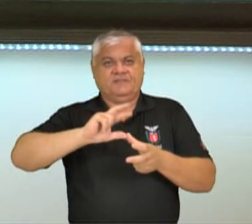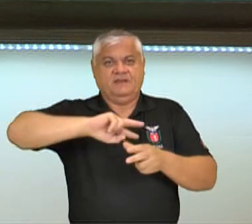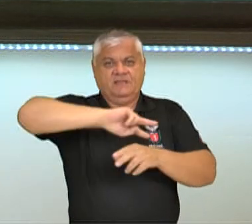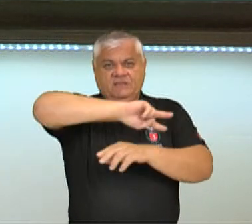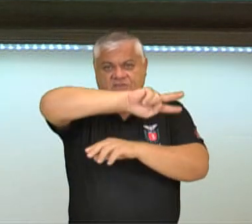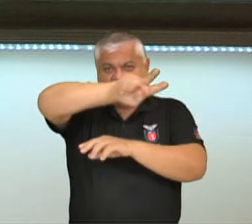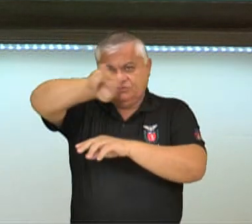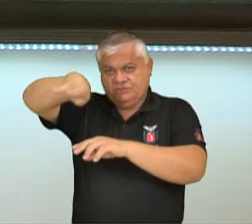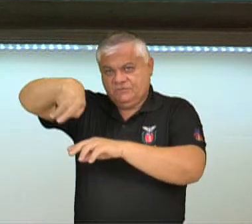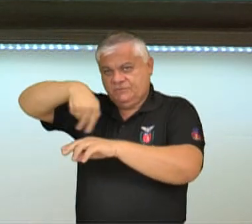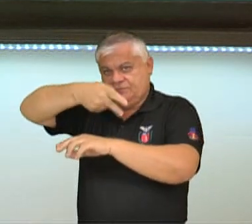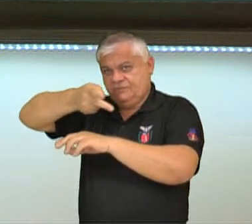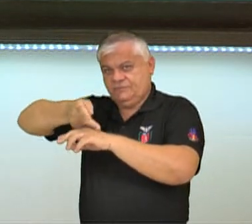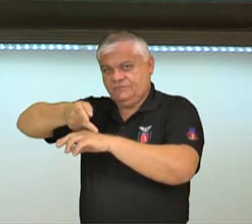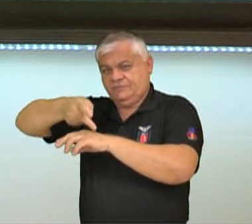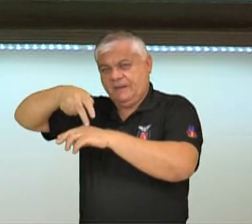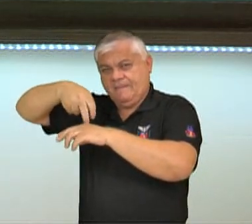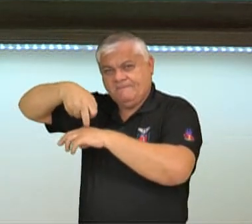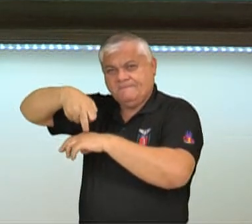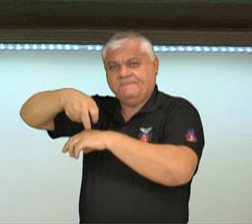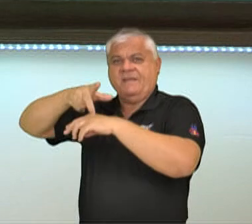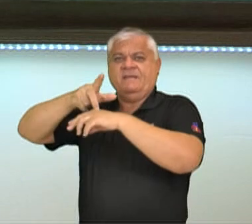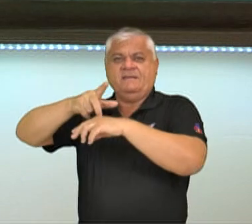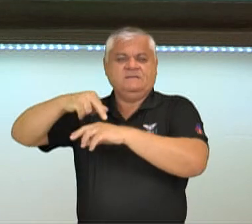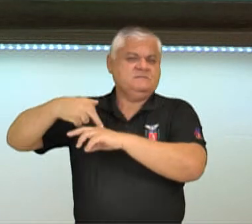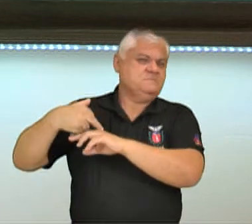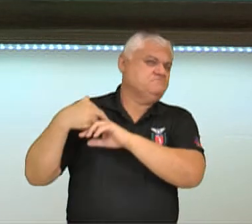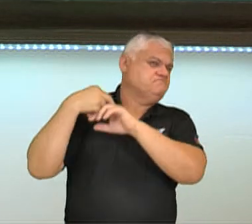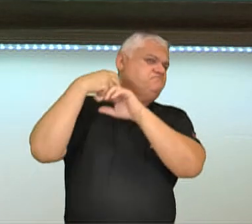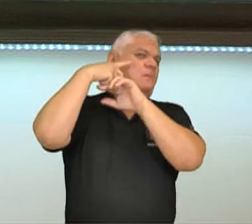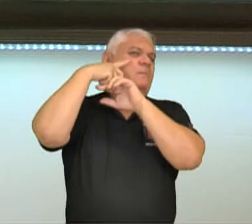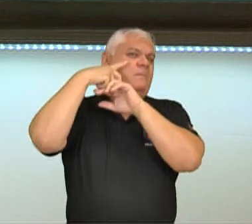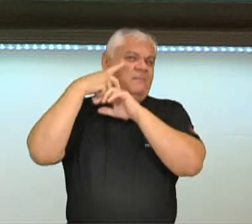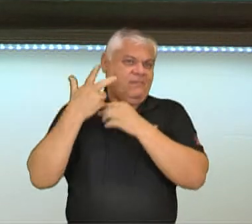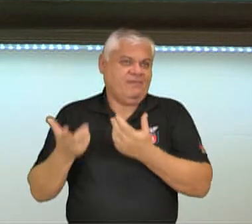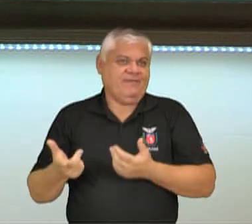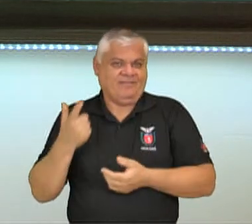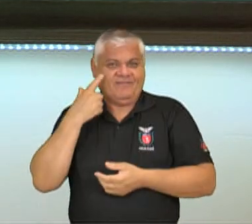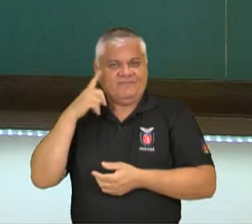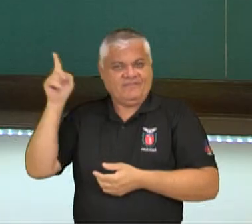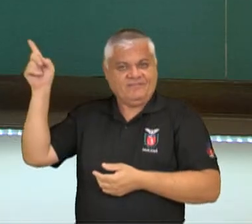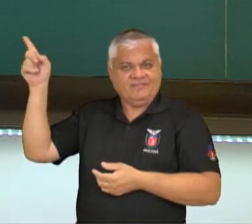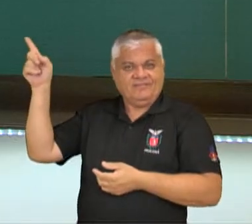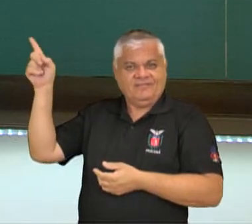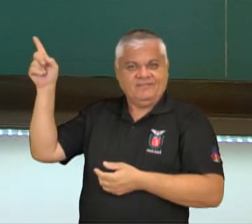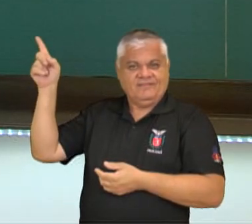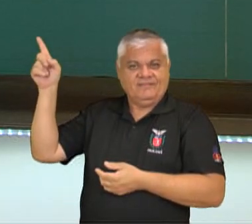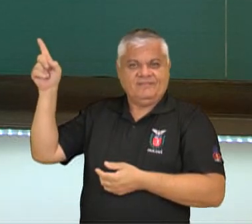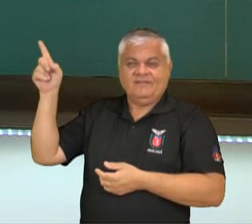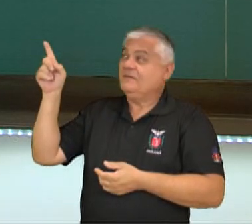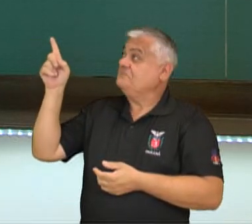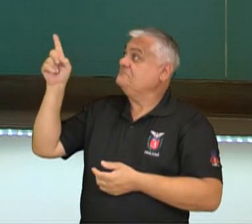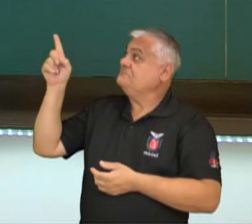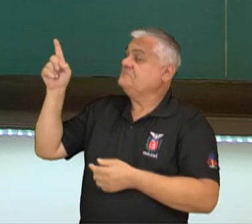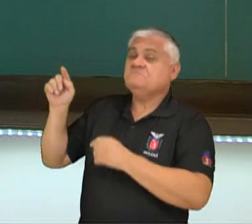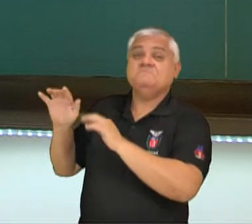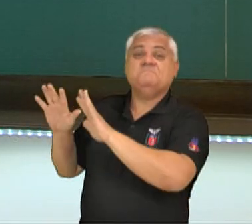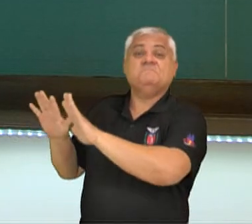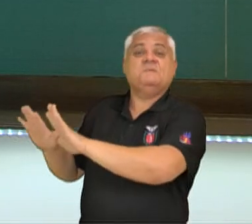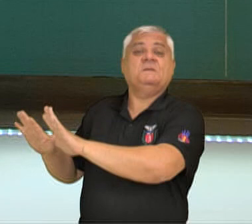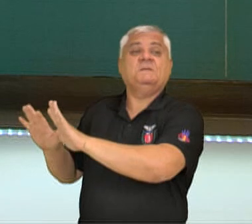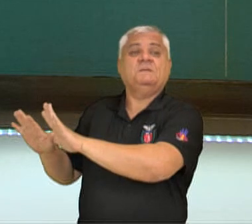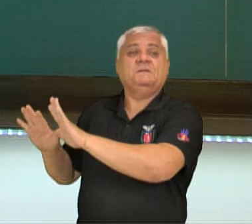se agachasse de costas e soltasse o pé para trás. Olha só como a gente vê, ó. Ele está com as mãos